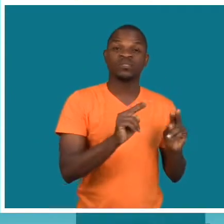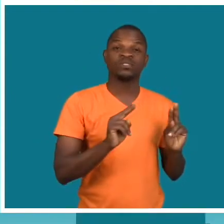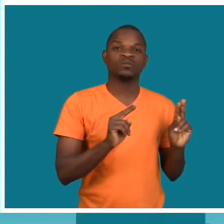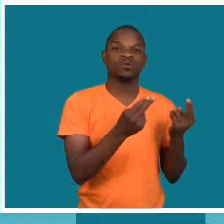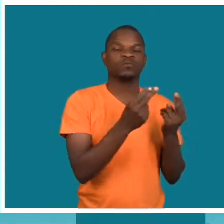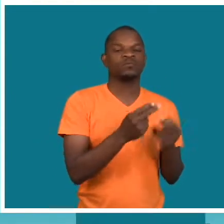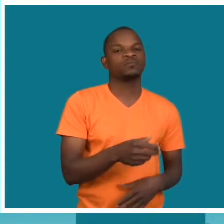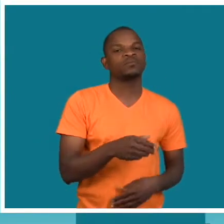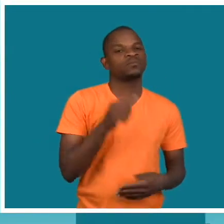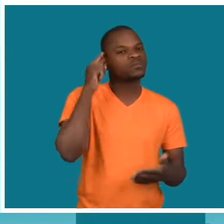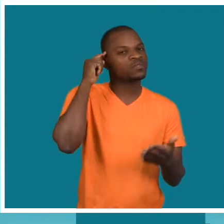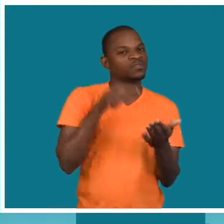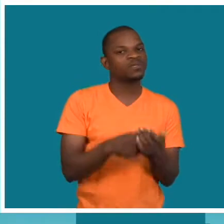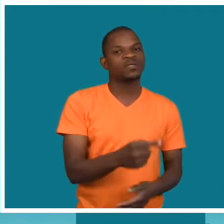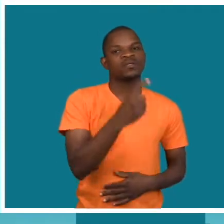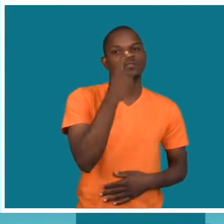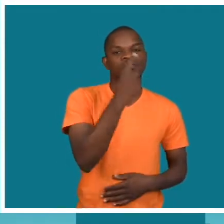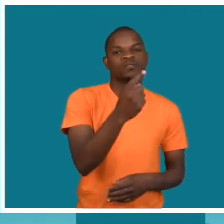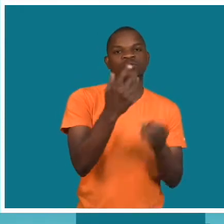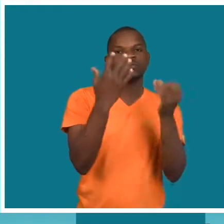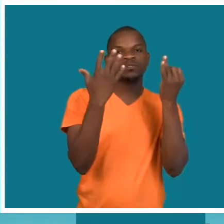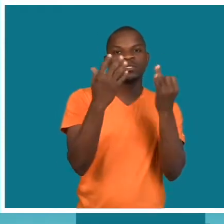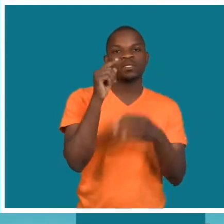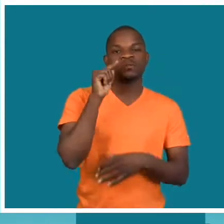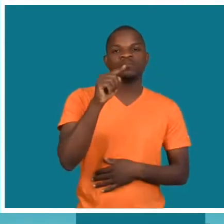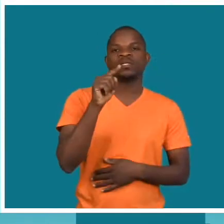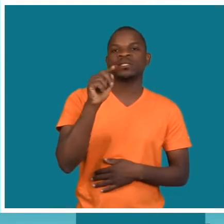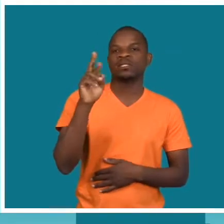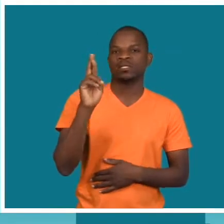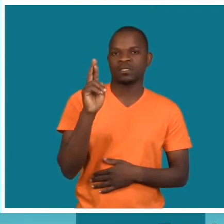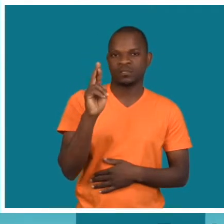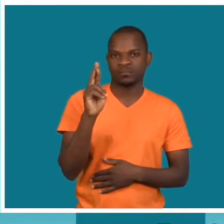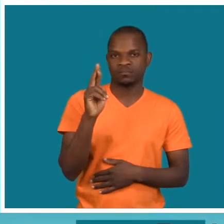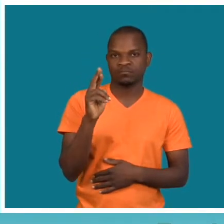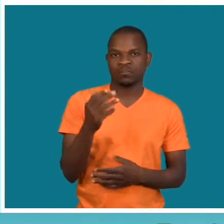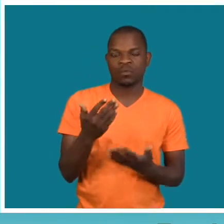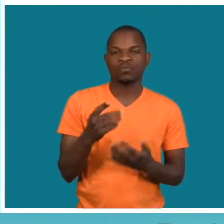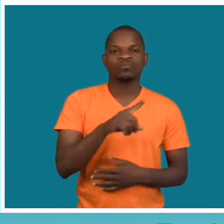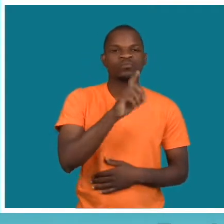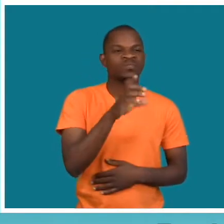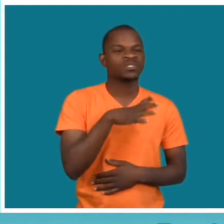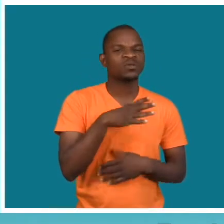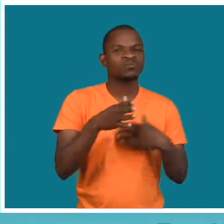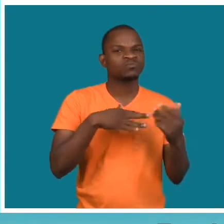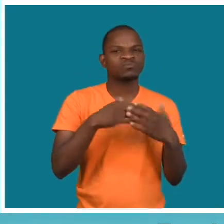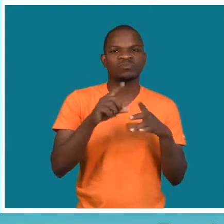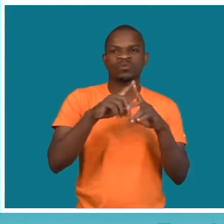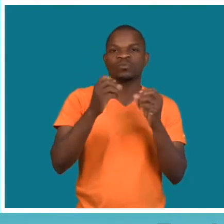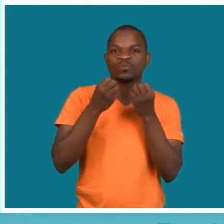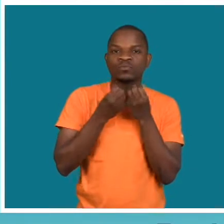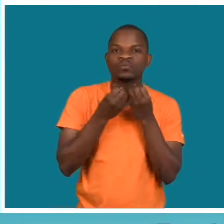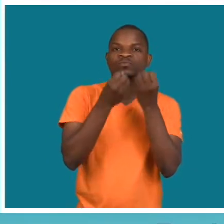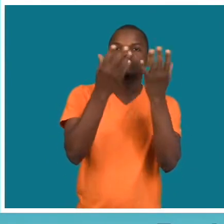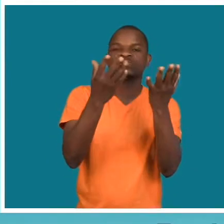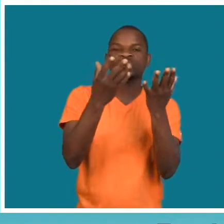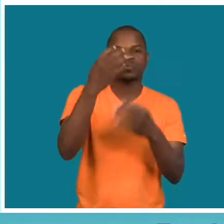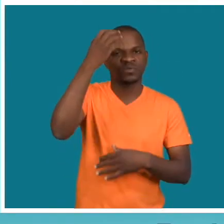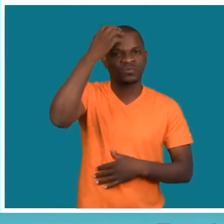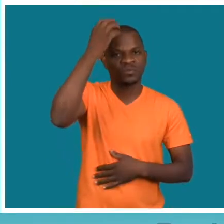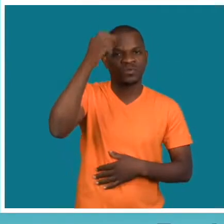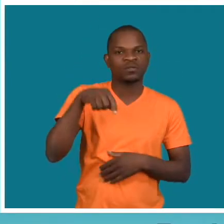totalmente novas, são 170 mil randes. Tens alguma coisa para dizer os nossos